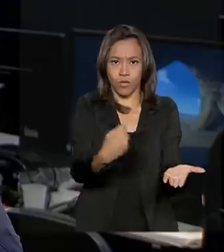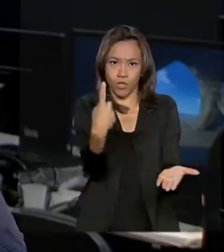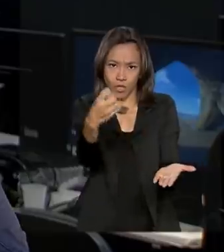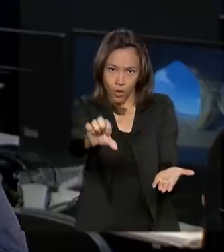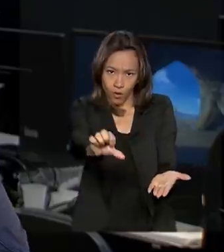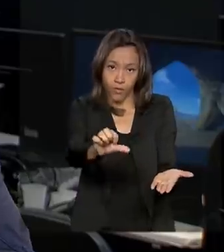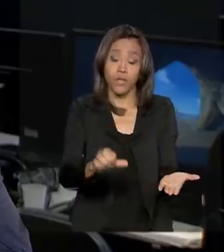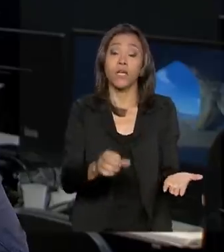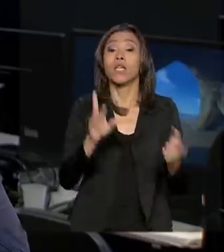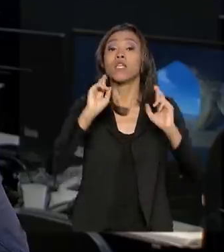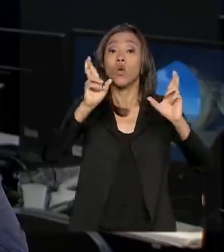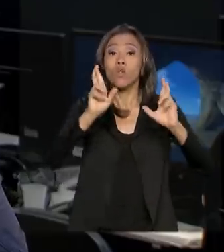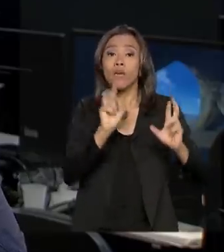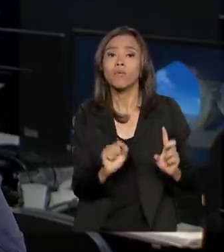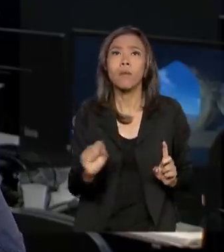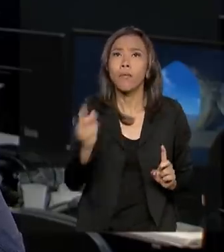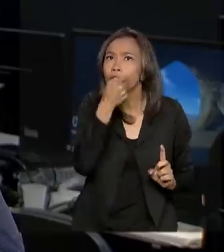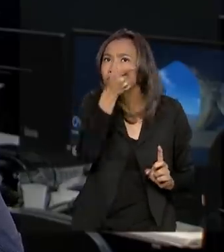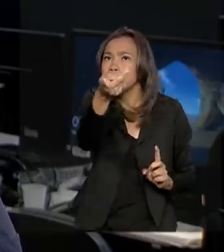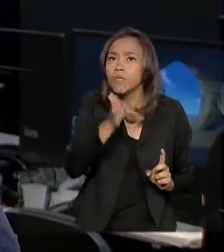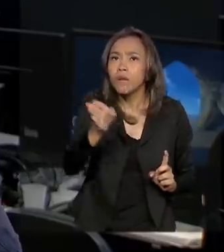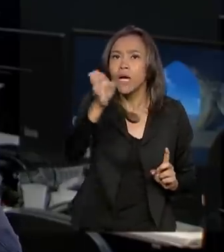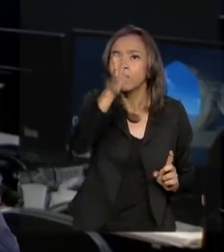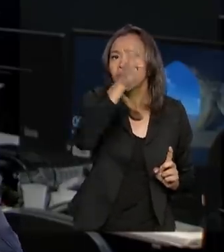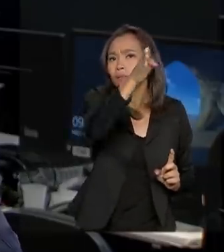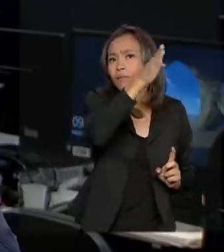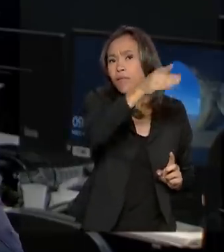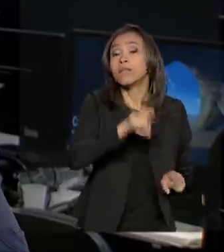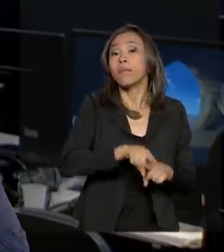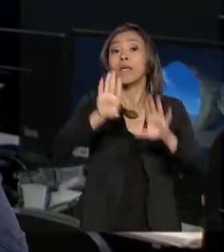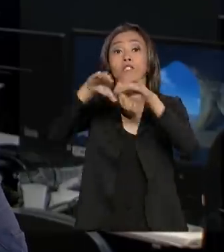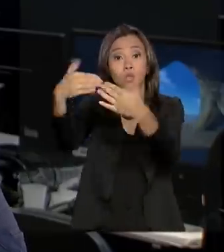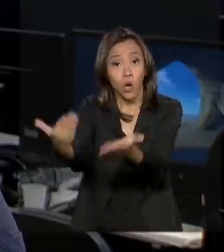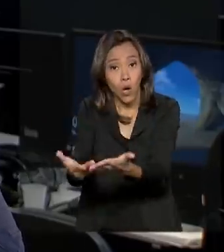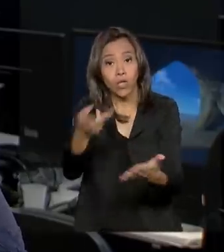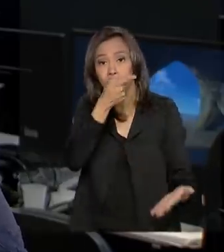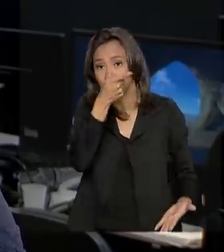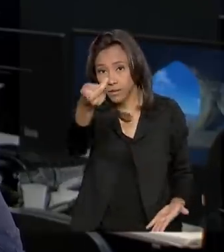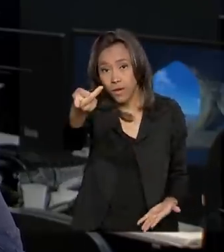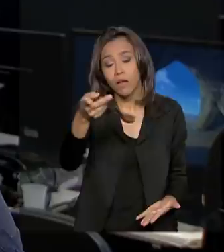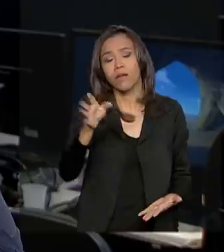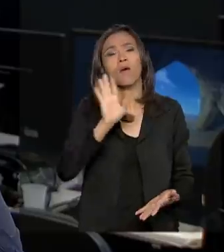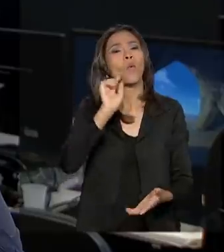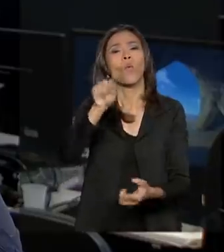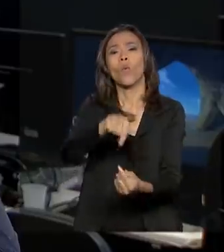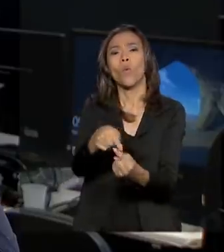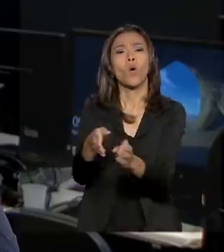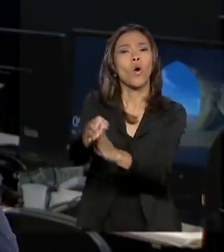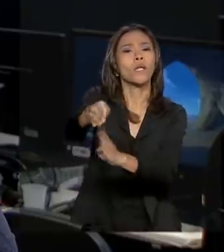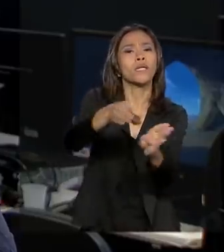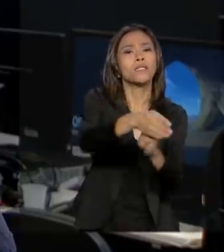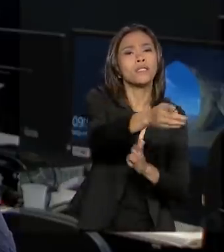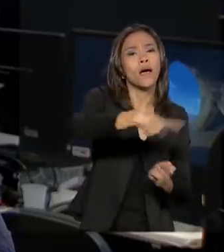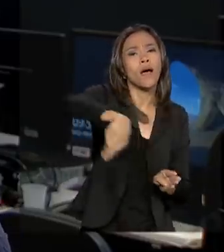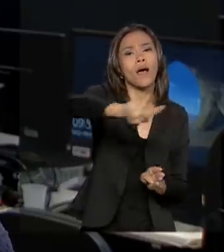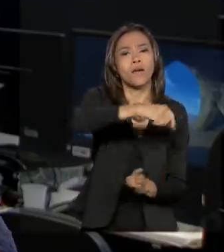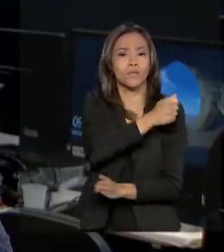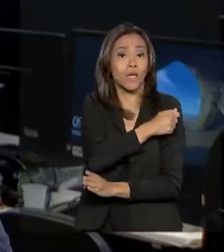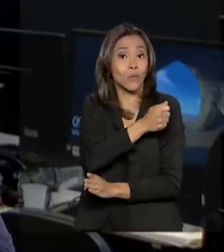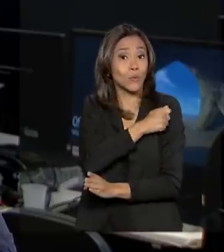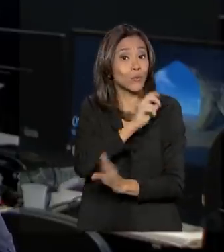rodoviários os agentes de fiscalização visitado escolas para orientar os alunos sobre segurança